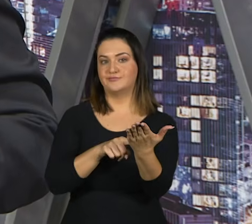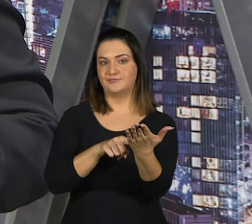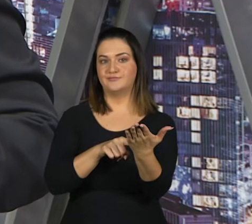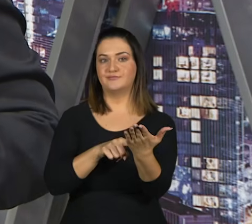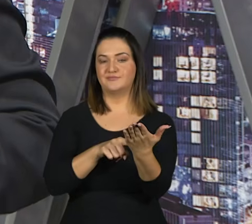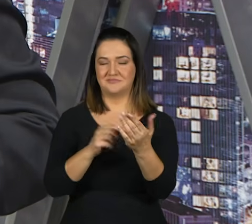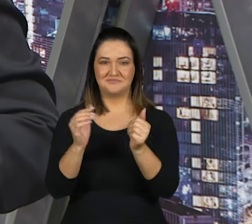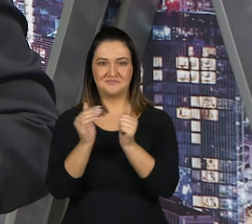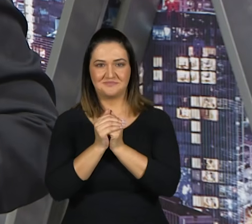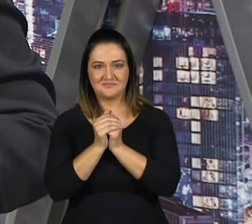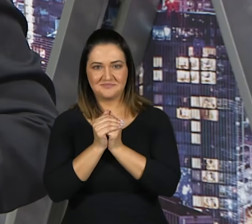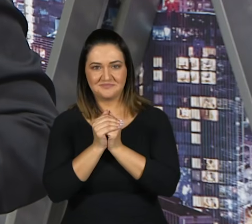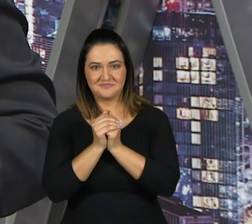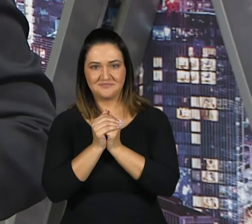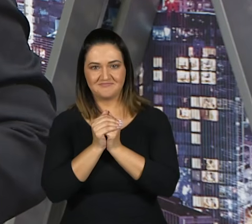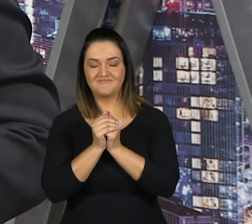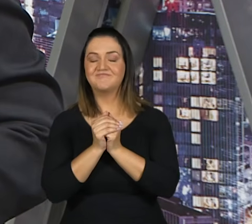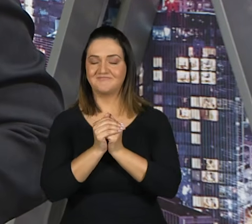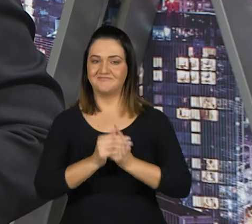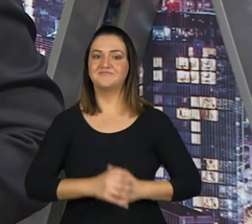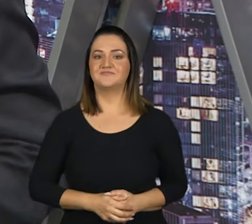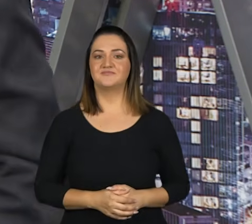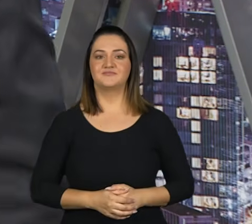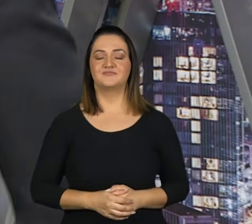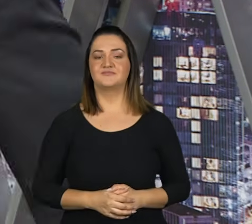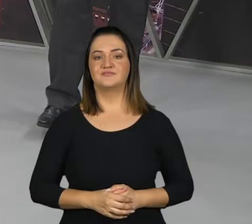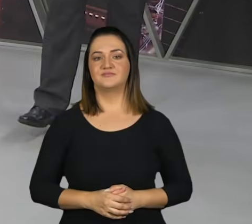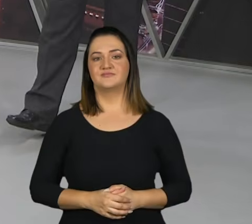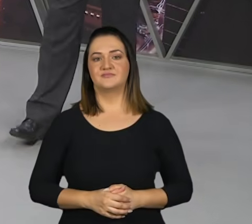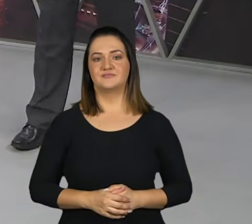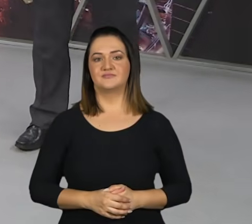Deus. Amém? Amém.